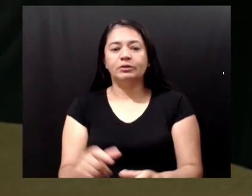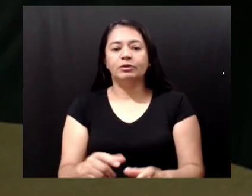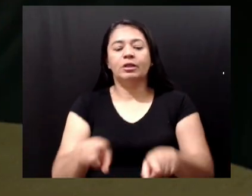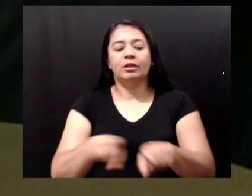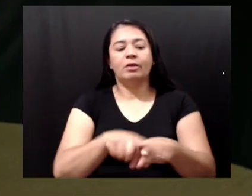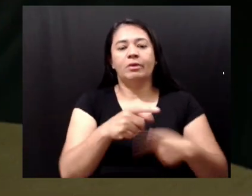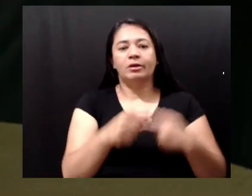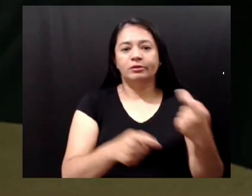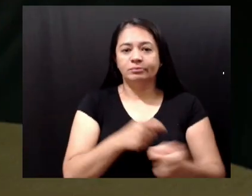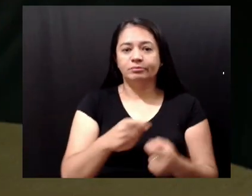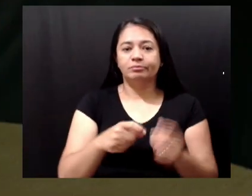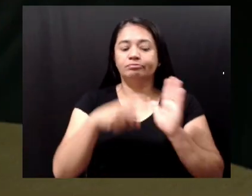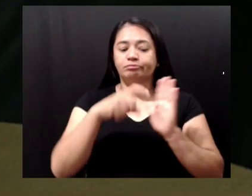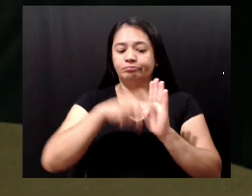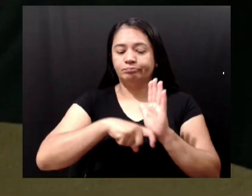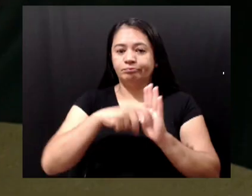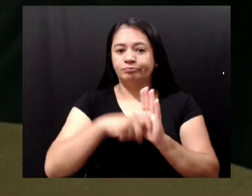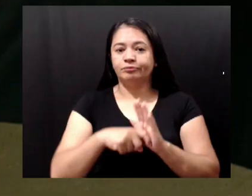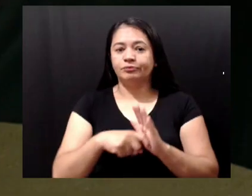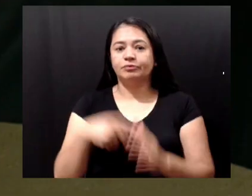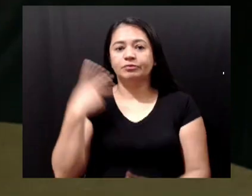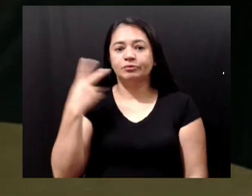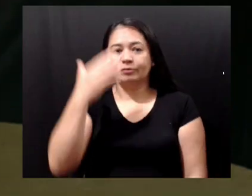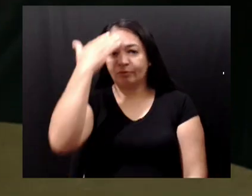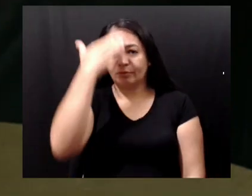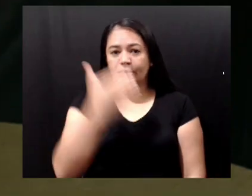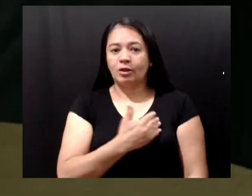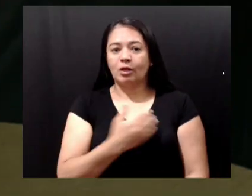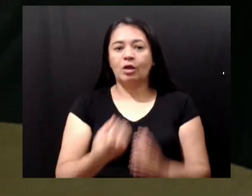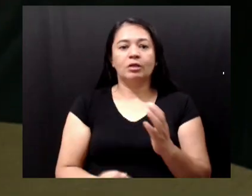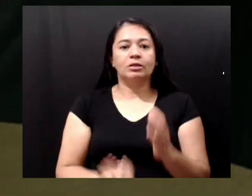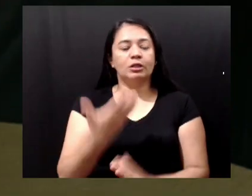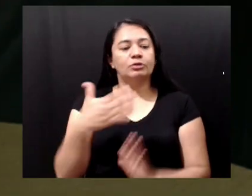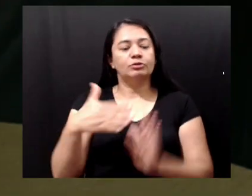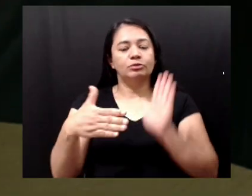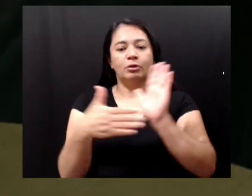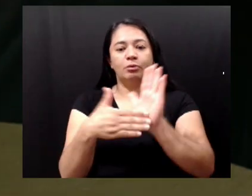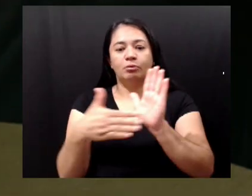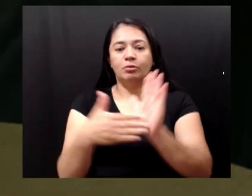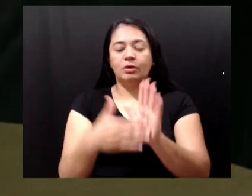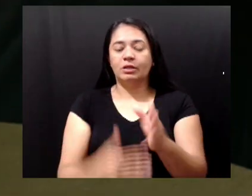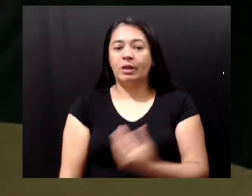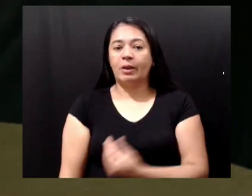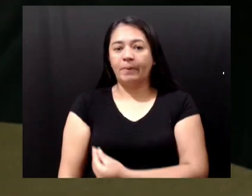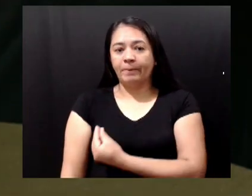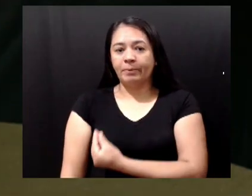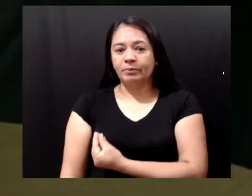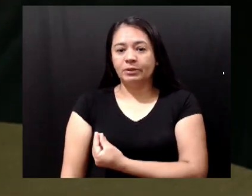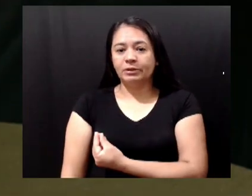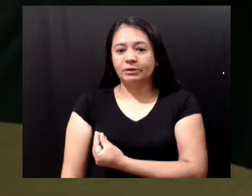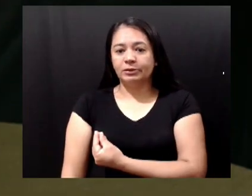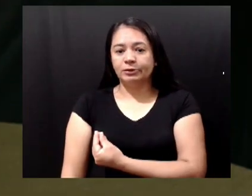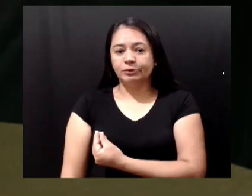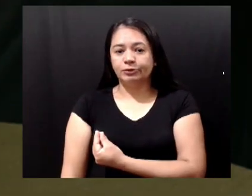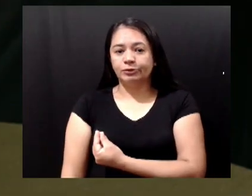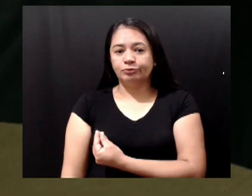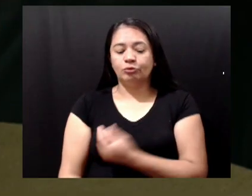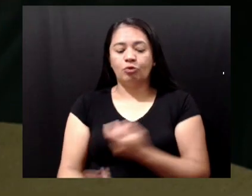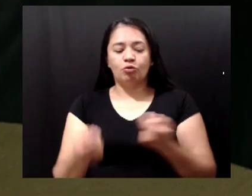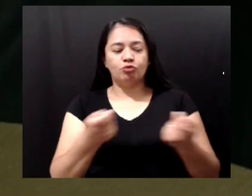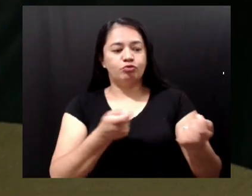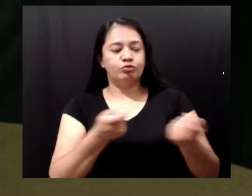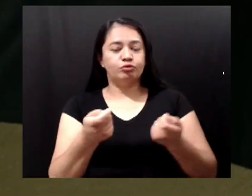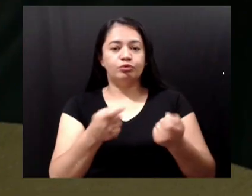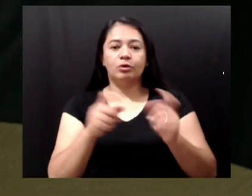O vereador Luiz Iabico, autor da proposta, vai estar presente, comandando essa reunião, e também